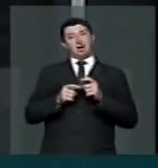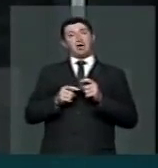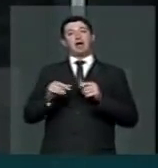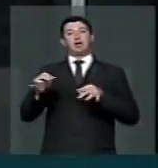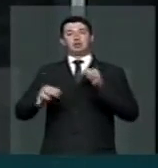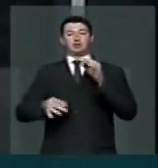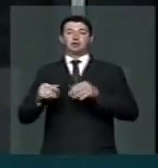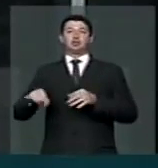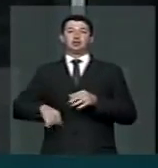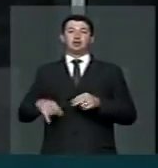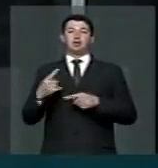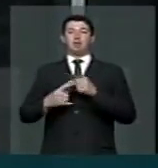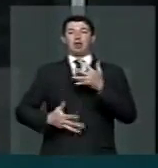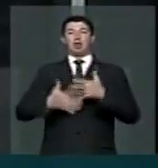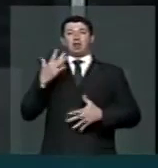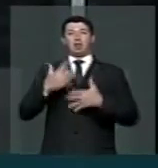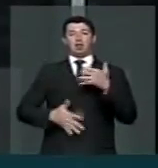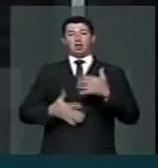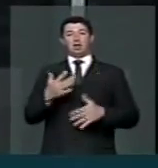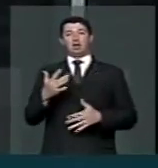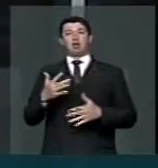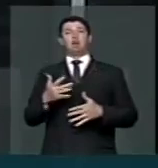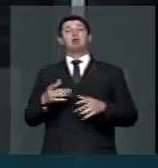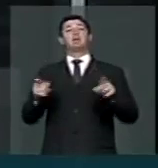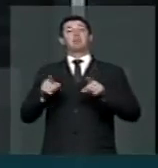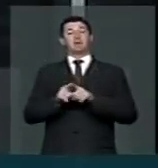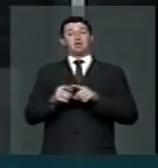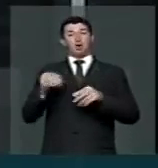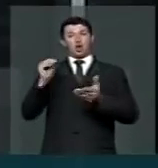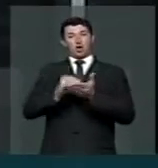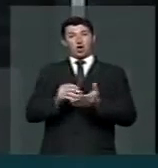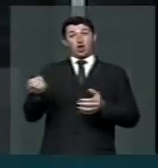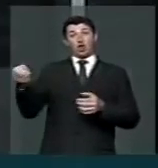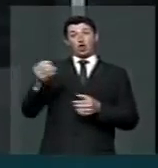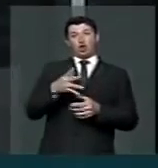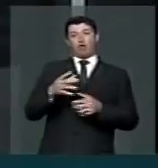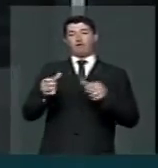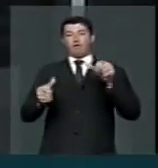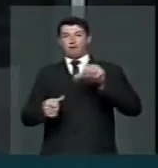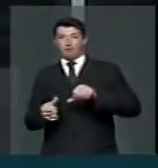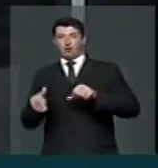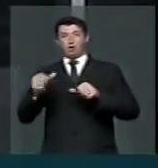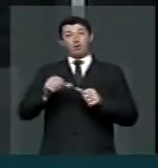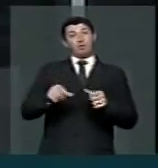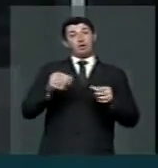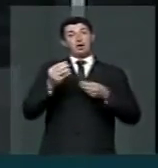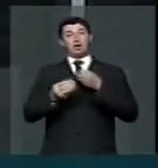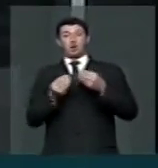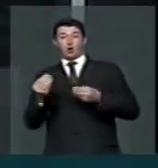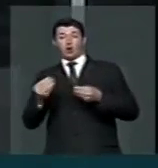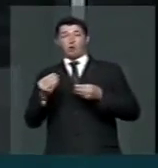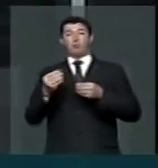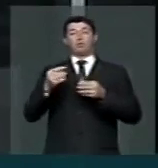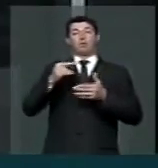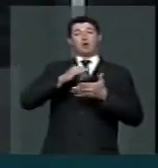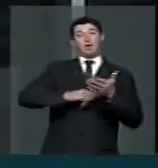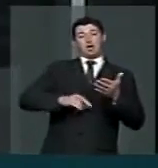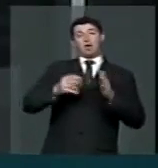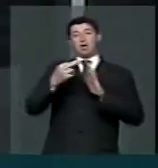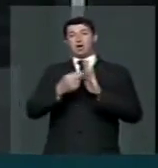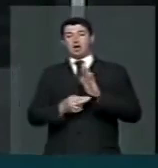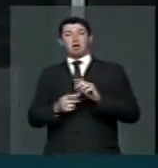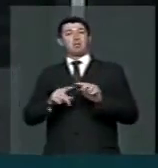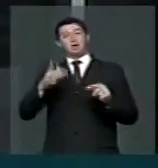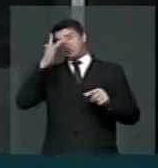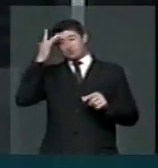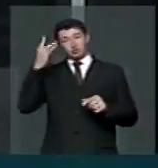interrupção administrativa e a inserção de novas fórmulas, novos projetos e, diga-se de passagem, com poucos conhecedores